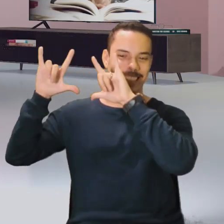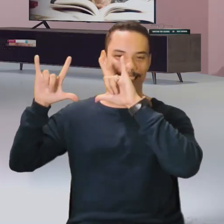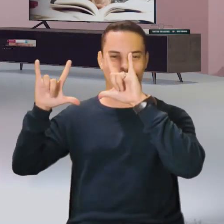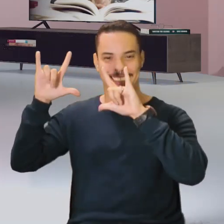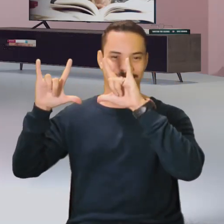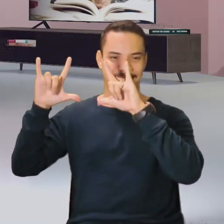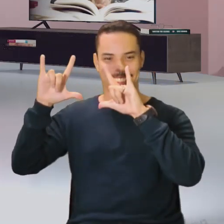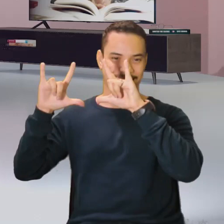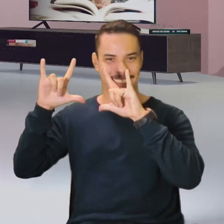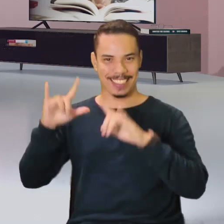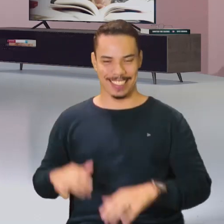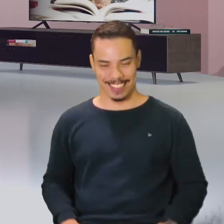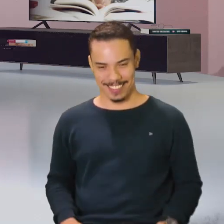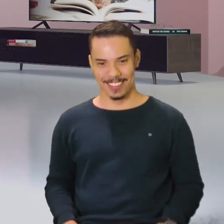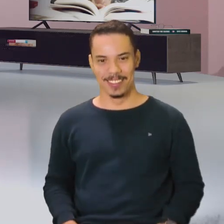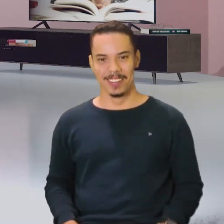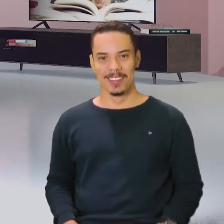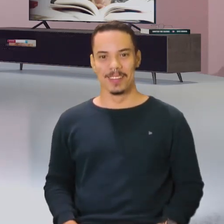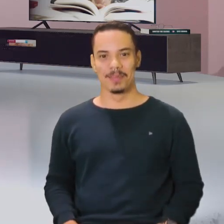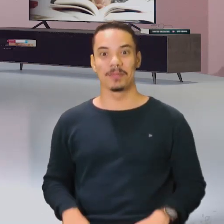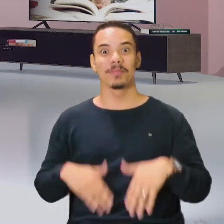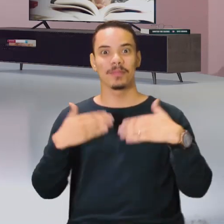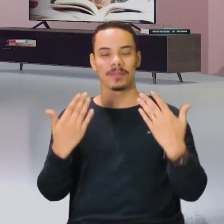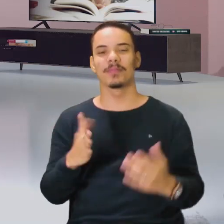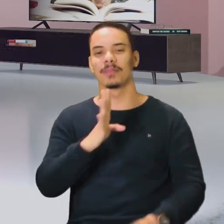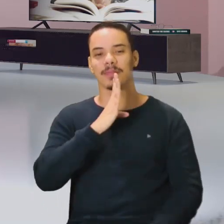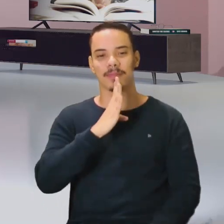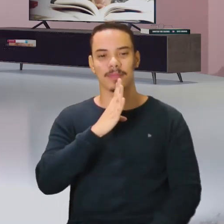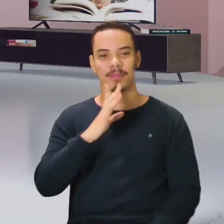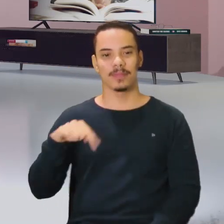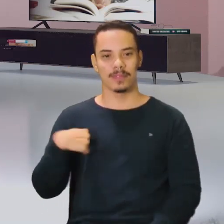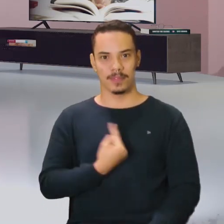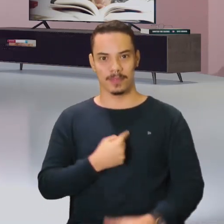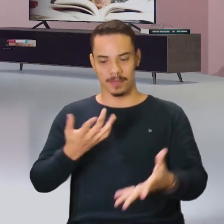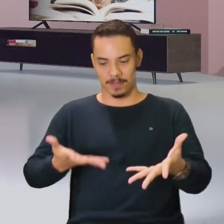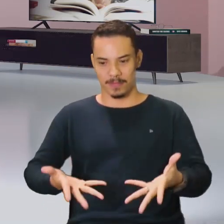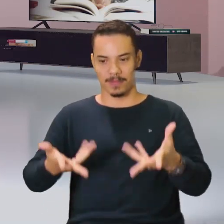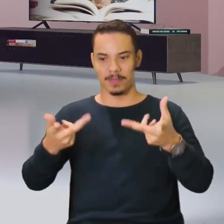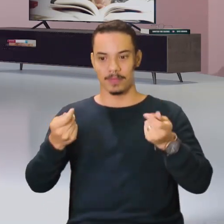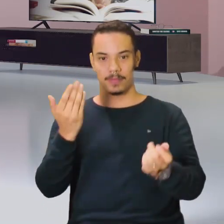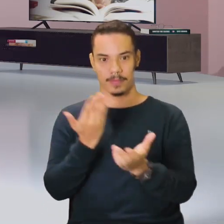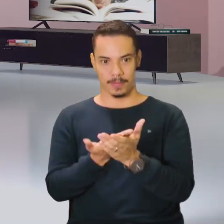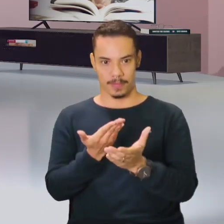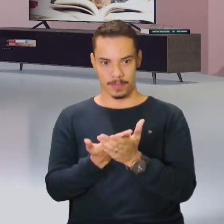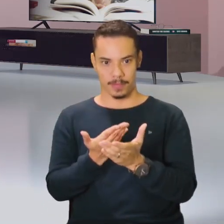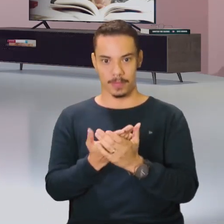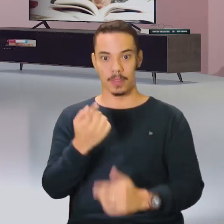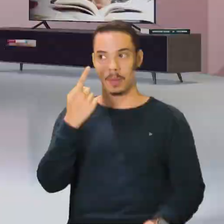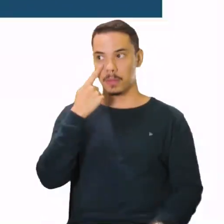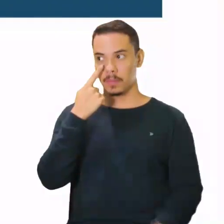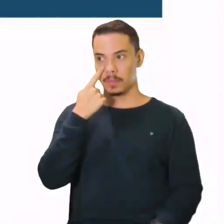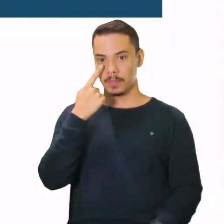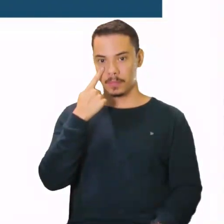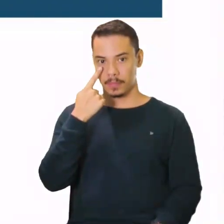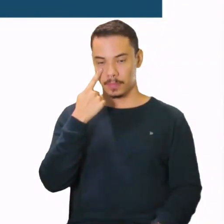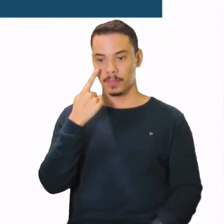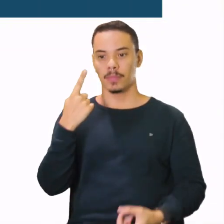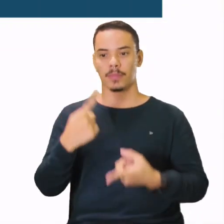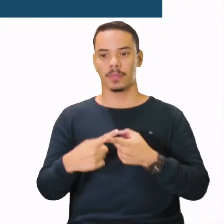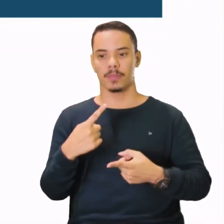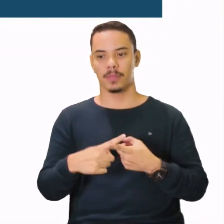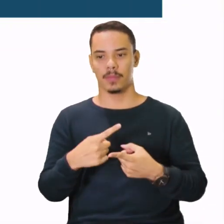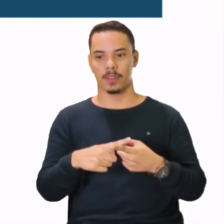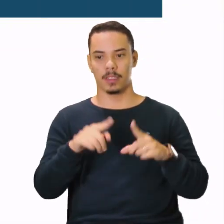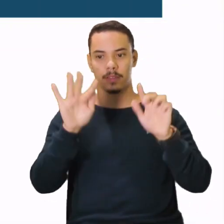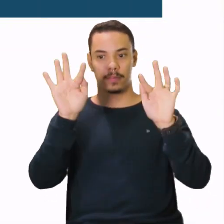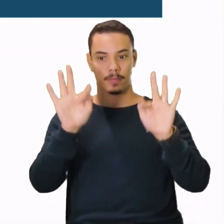Uhul. Coraçãozinho para vocês. Então vamos lá conhecendo a nossa habilidade da aula. Vamos então, porque ao final